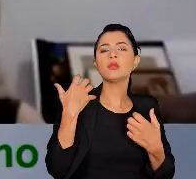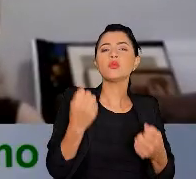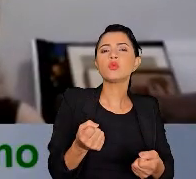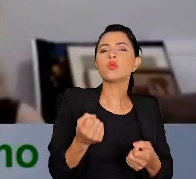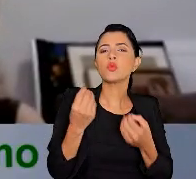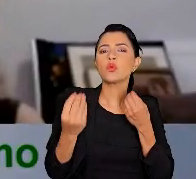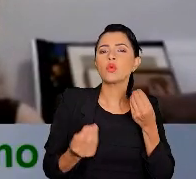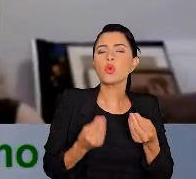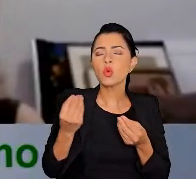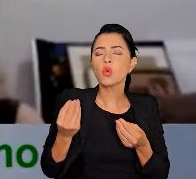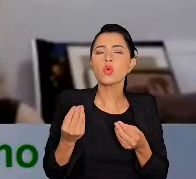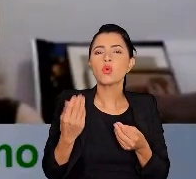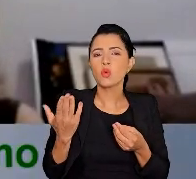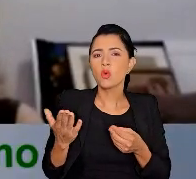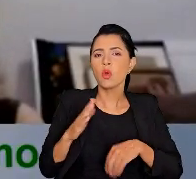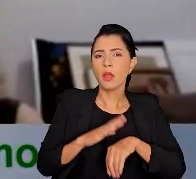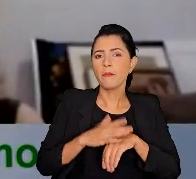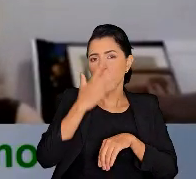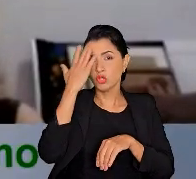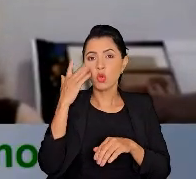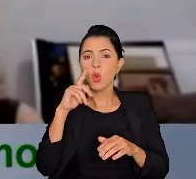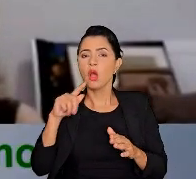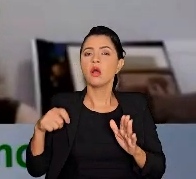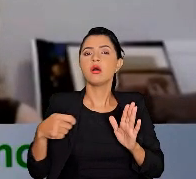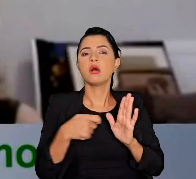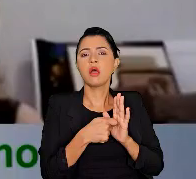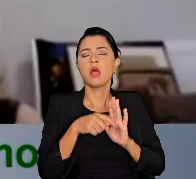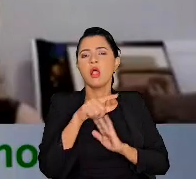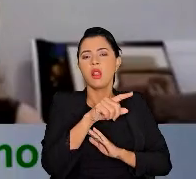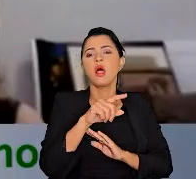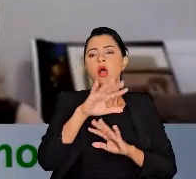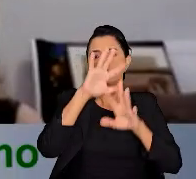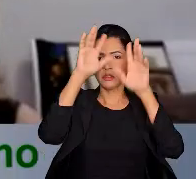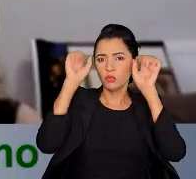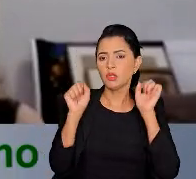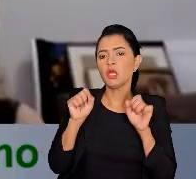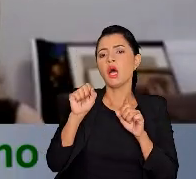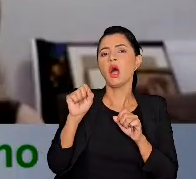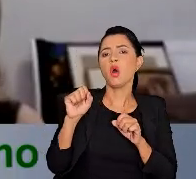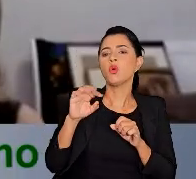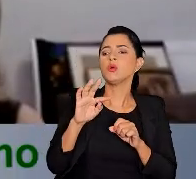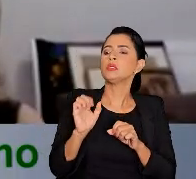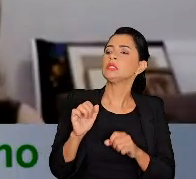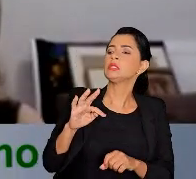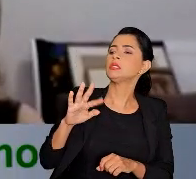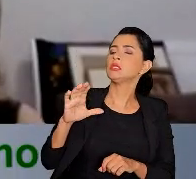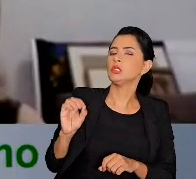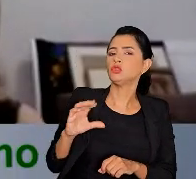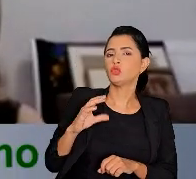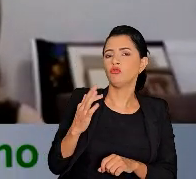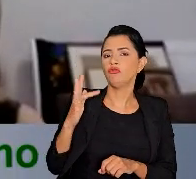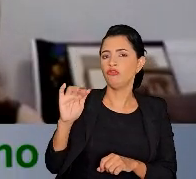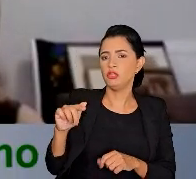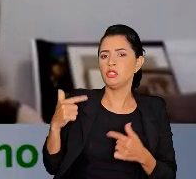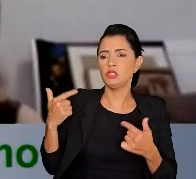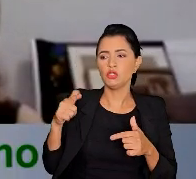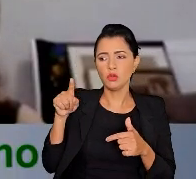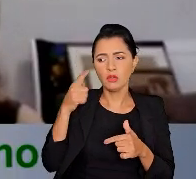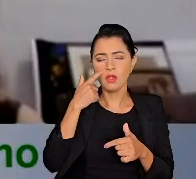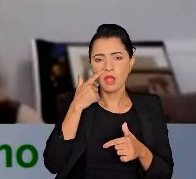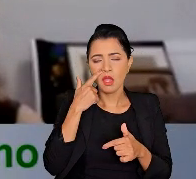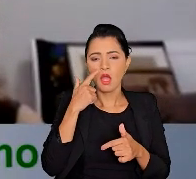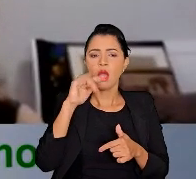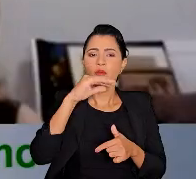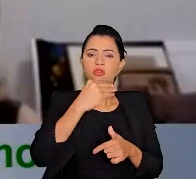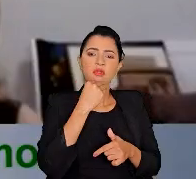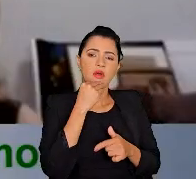que o denunciante ao Tribunal do Santo Ofício tinha uma determinada vantagem com isso. Ele podia ou